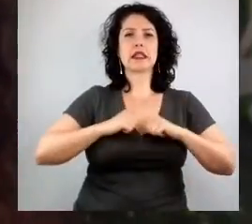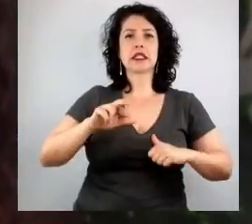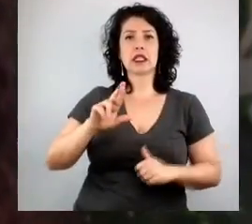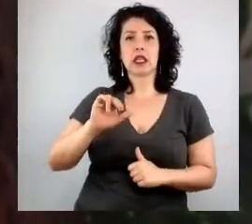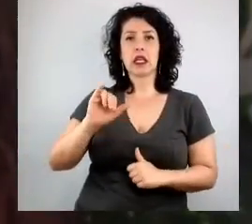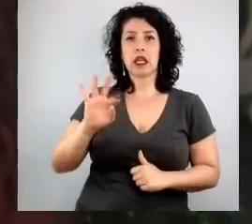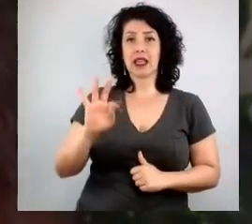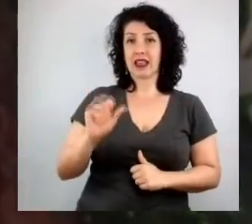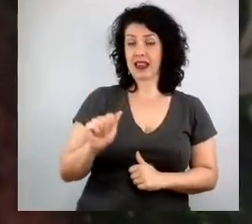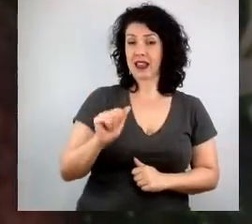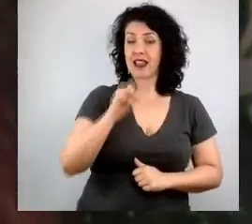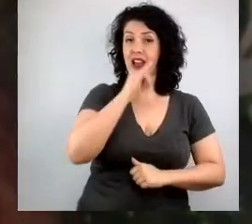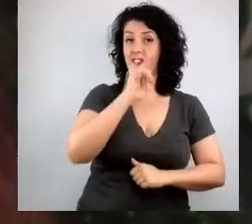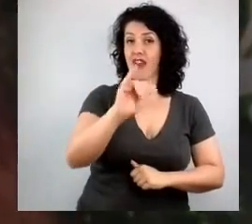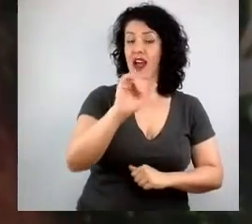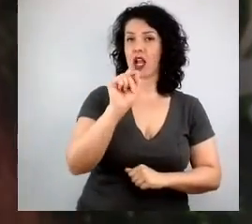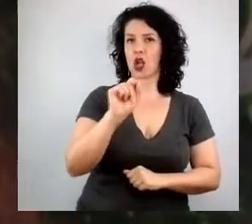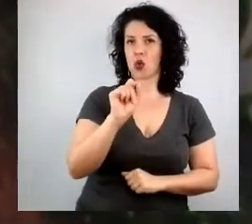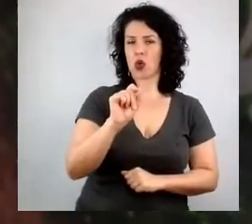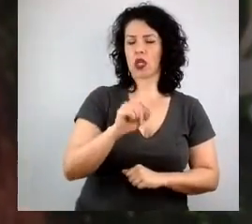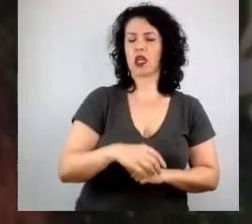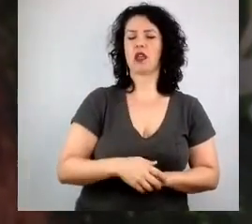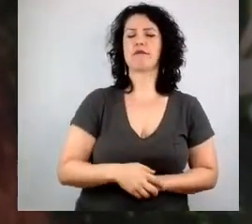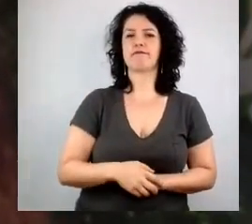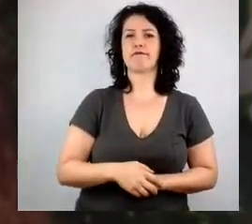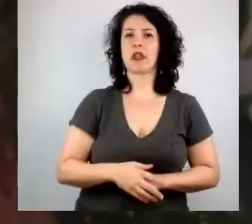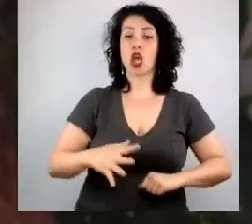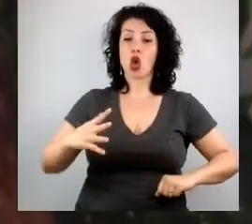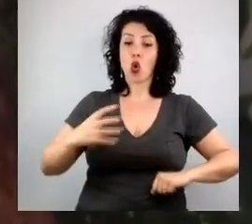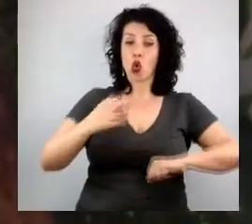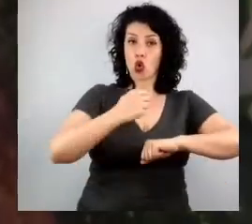colorismo é o filho do racismo.